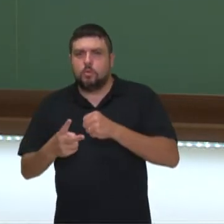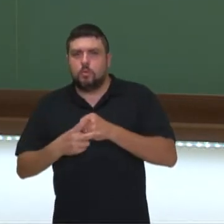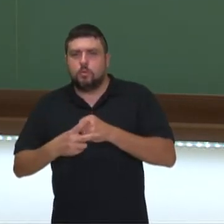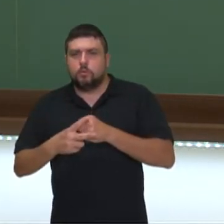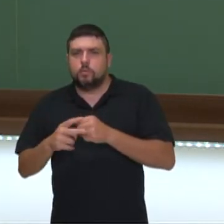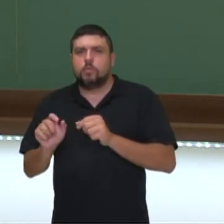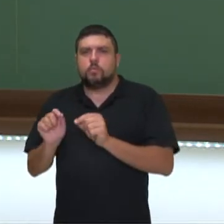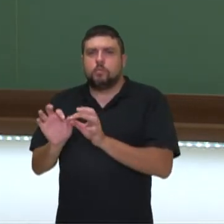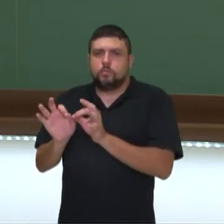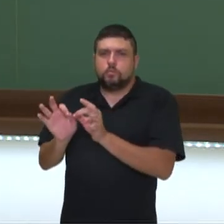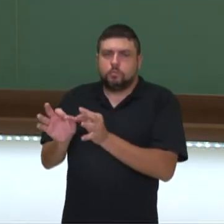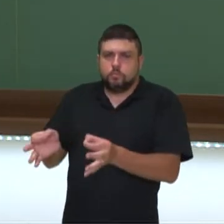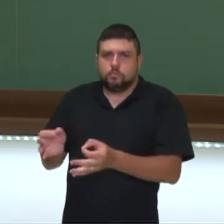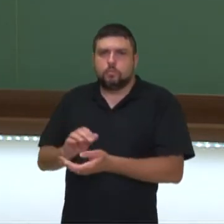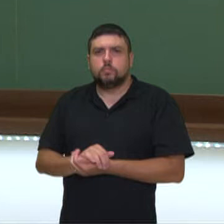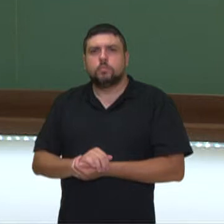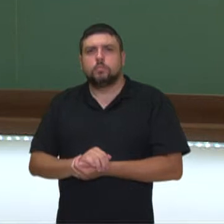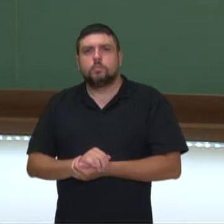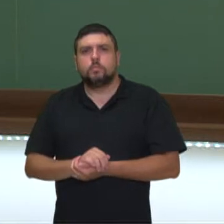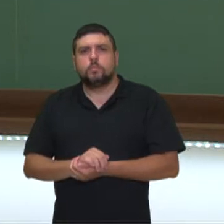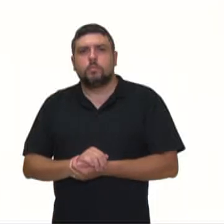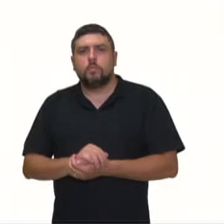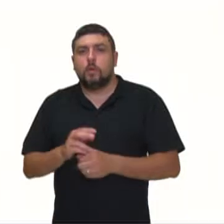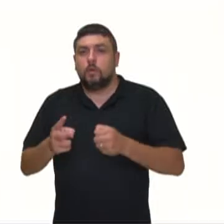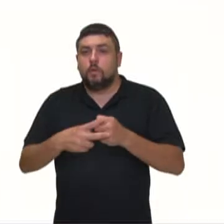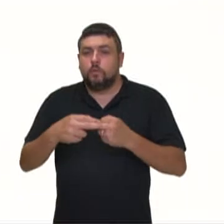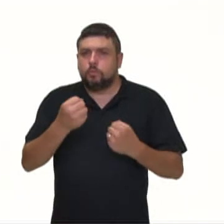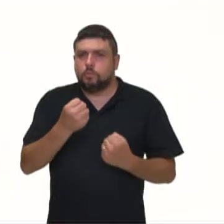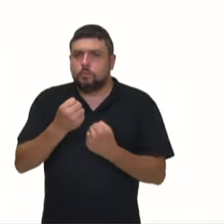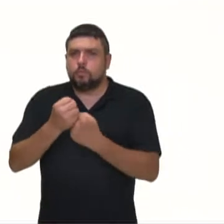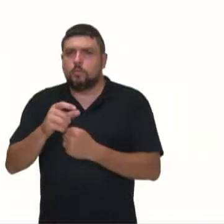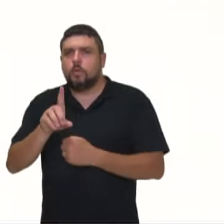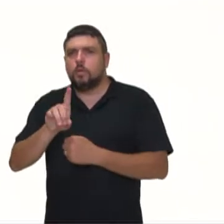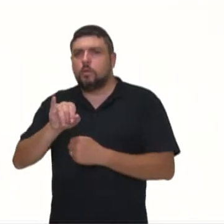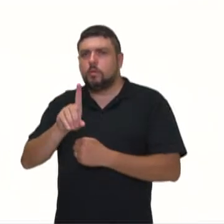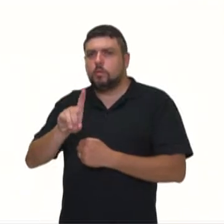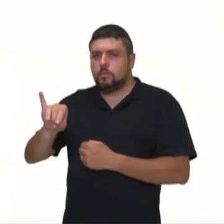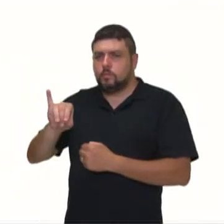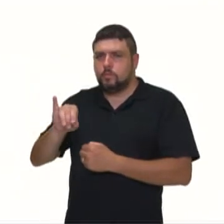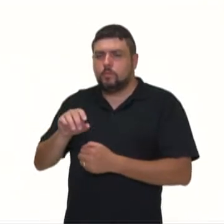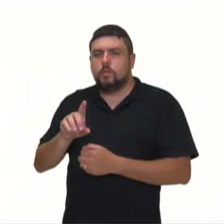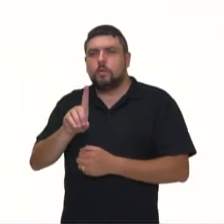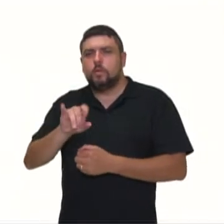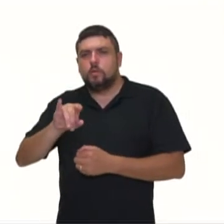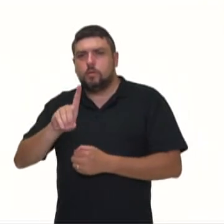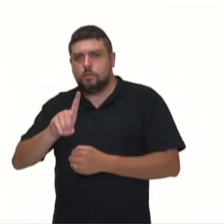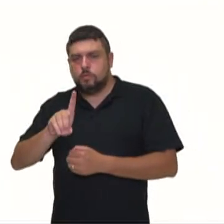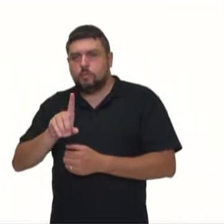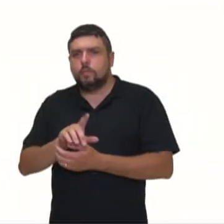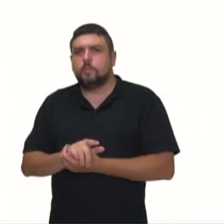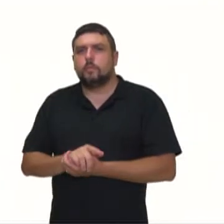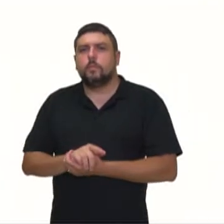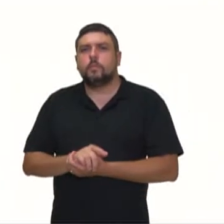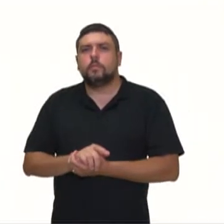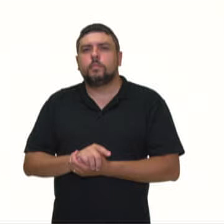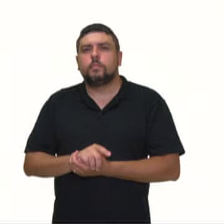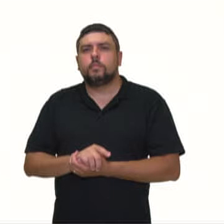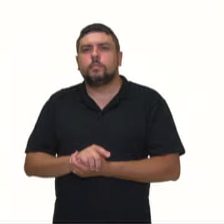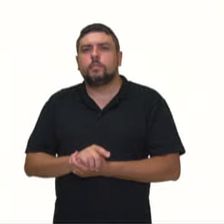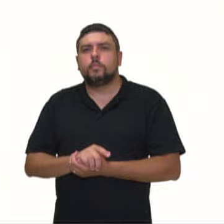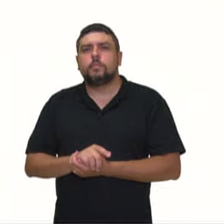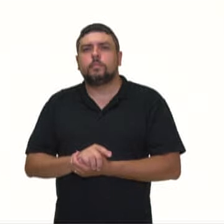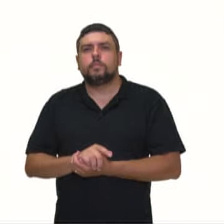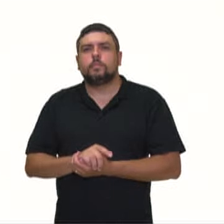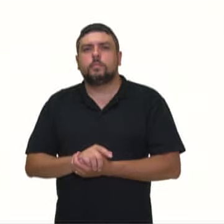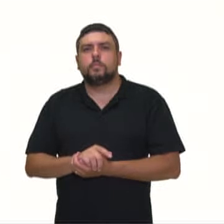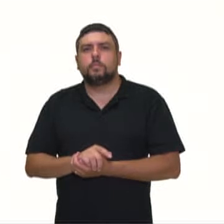o did. Respostas curtas. Yes, I did. No, I didn't. Resposta comprida